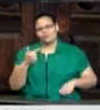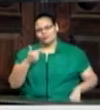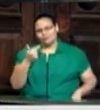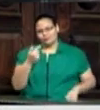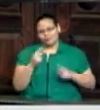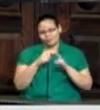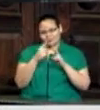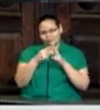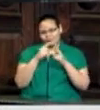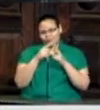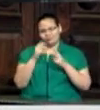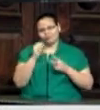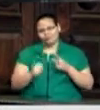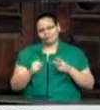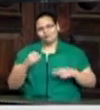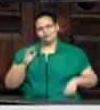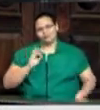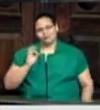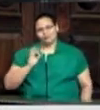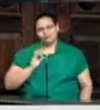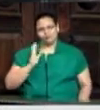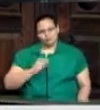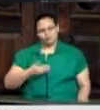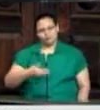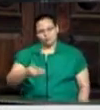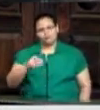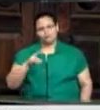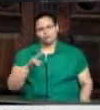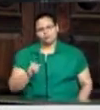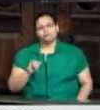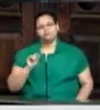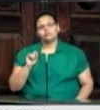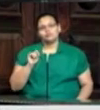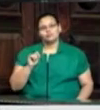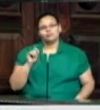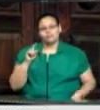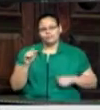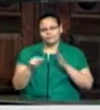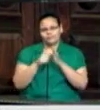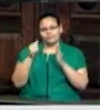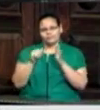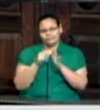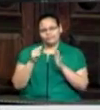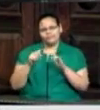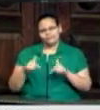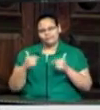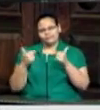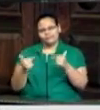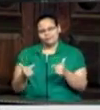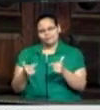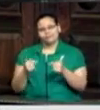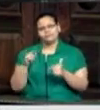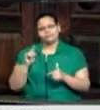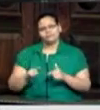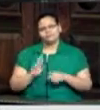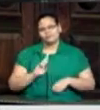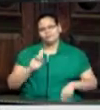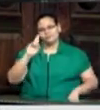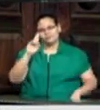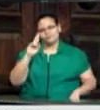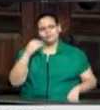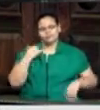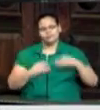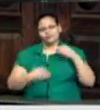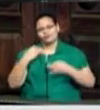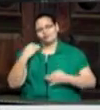morte desses dois policiais já serão objeto dessa primeira iniciativa, dessa primeira representação